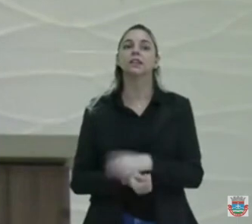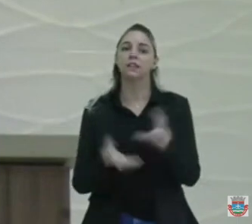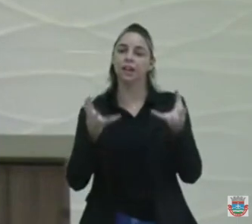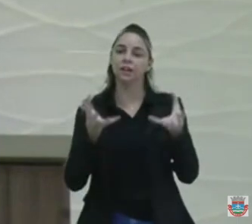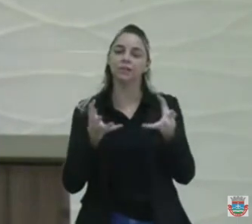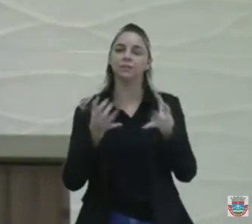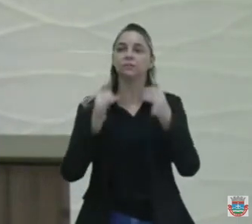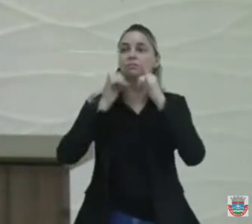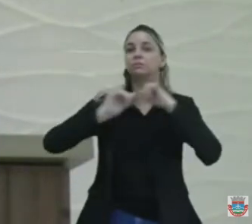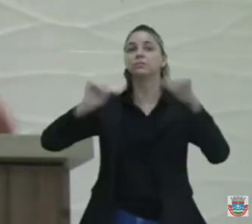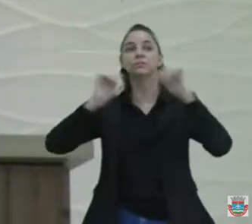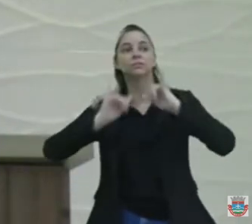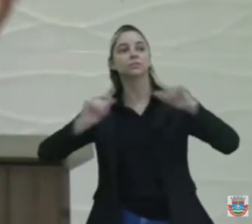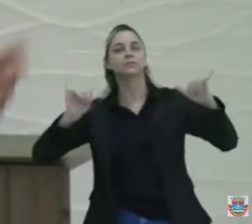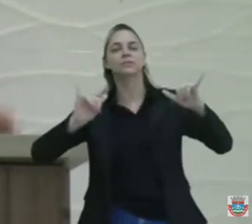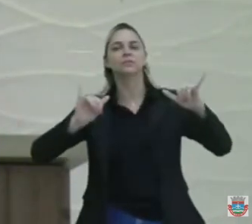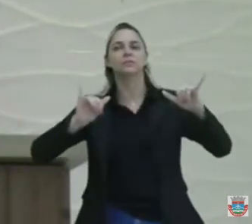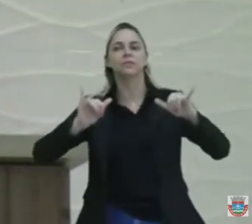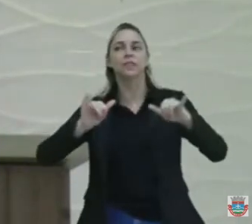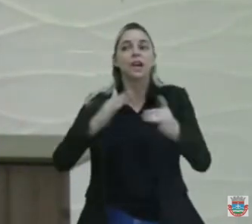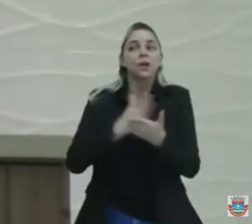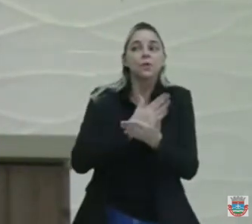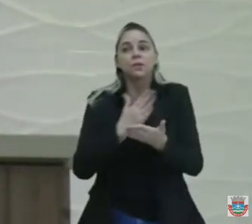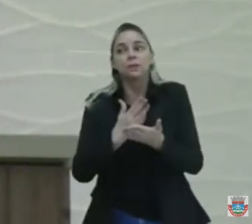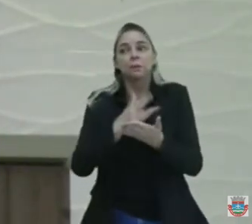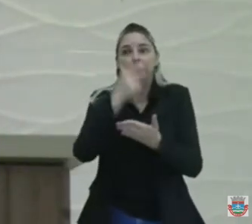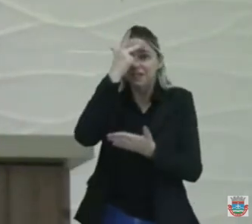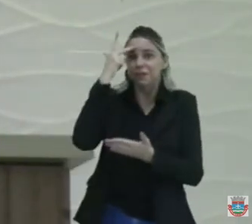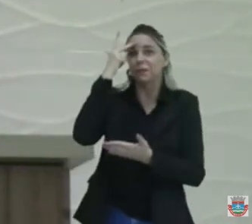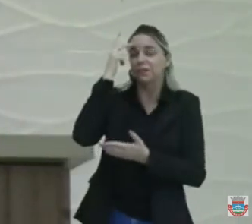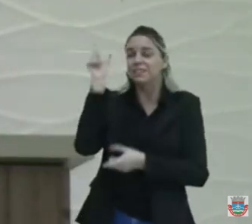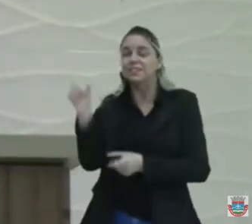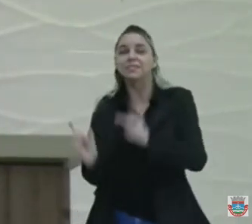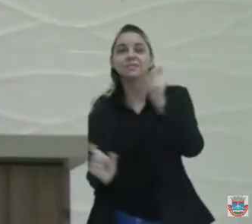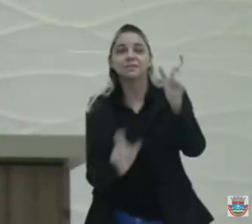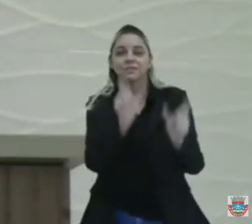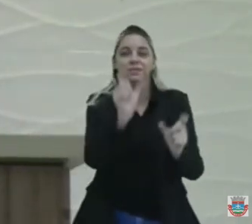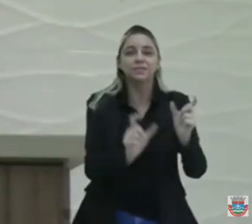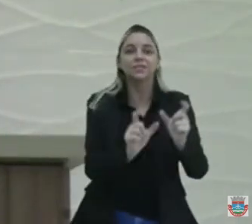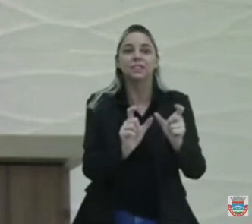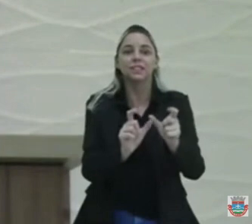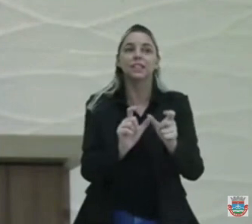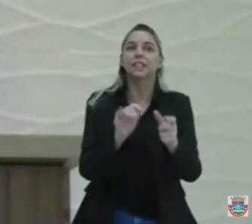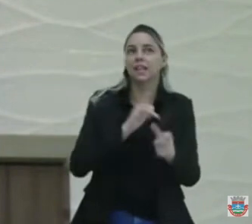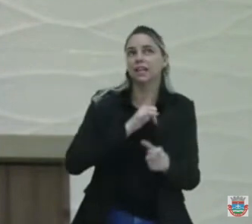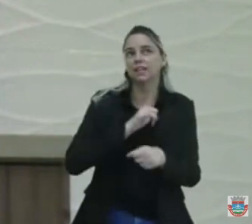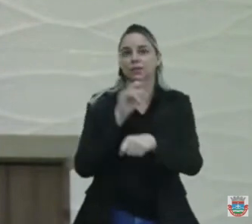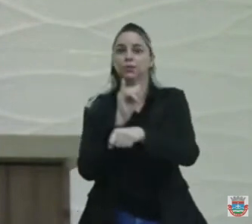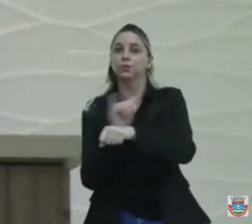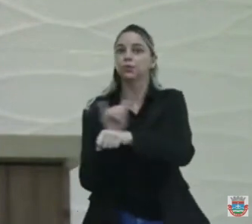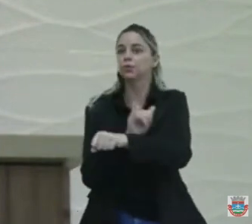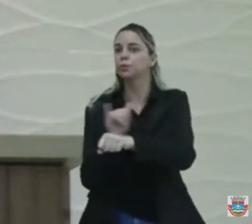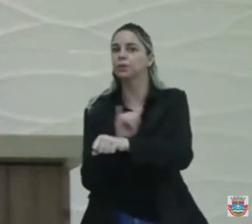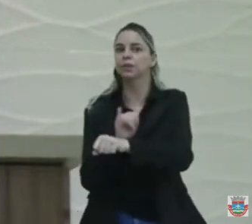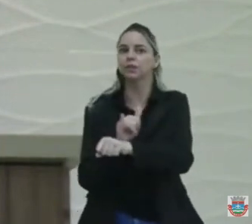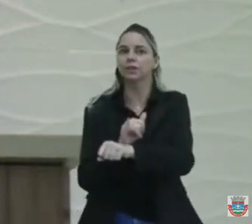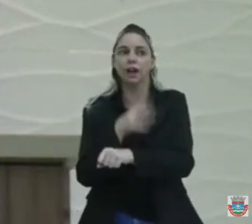saudação àqueles que nos acompanham, algumas pessoas que nos acompanham pelo YouTube, como